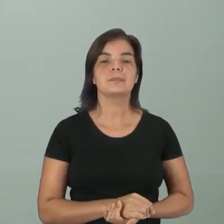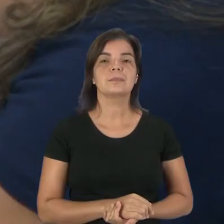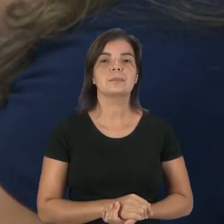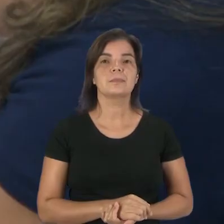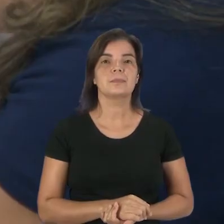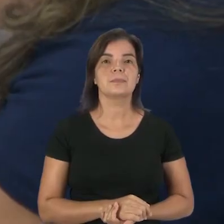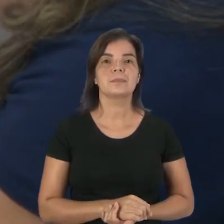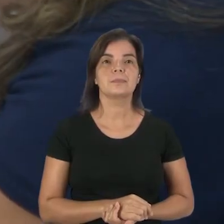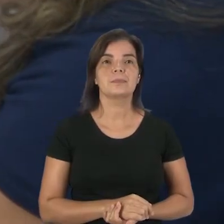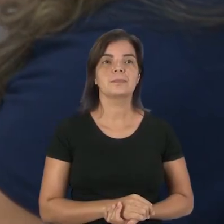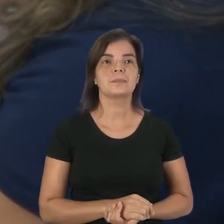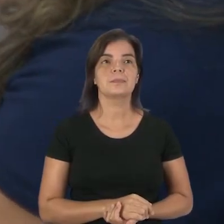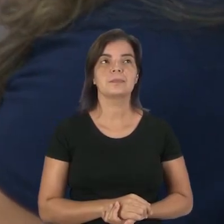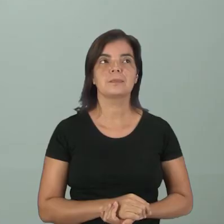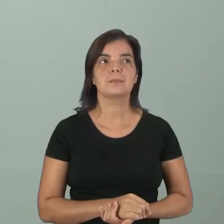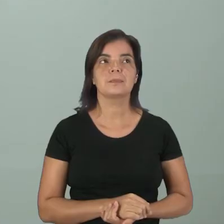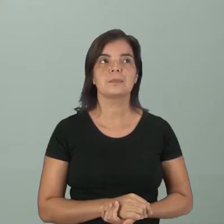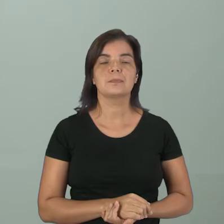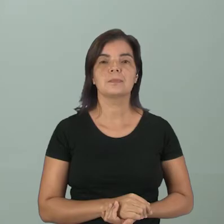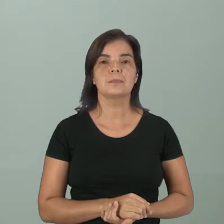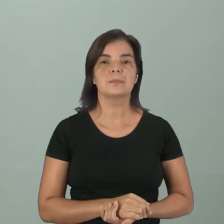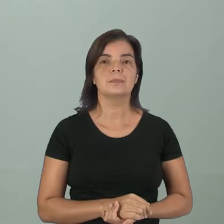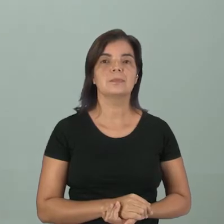e aqui está.